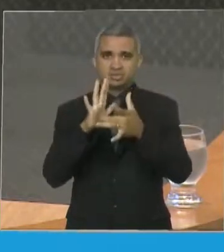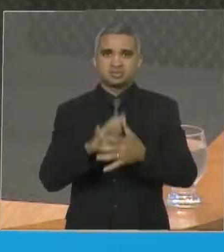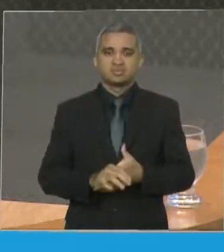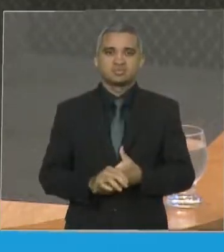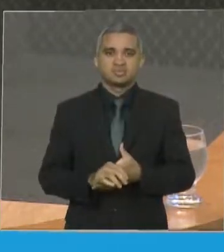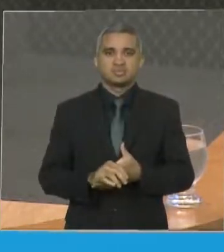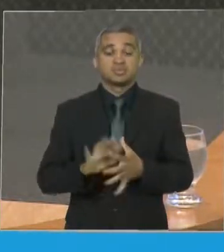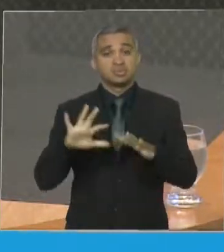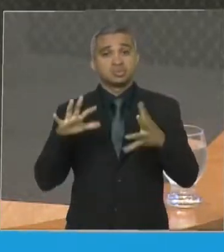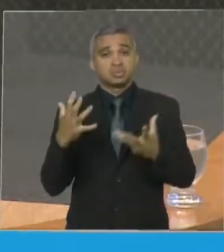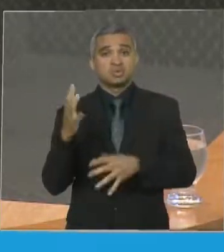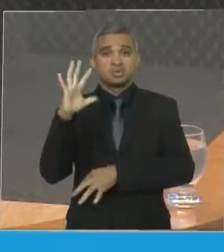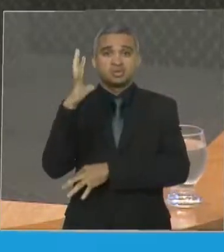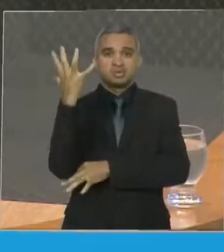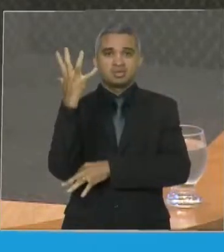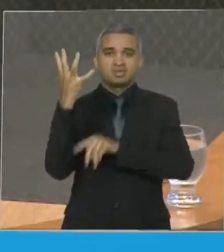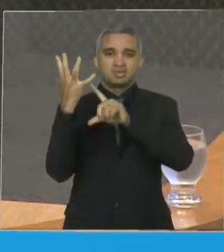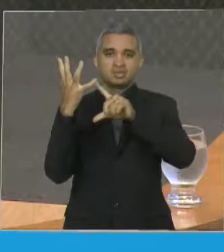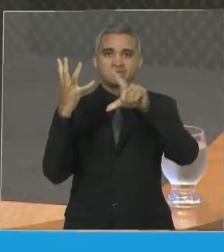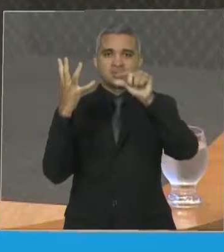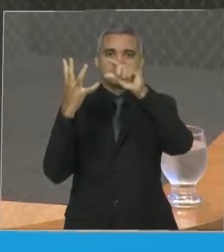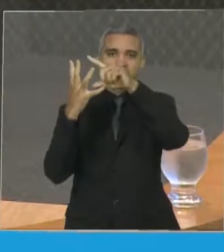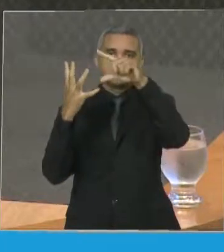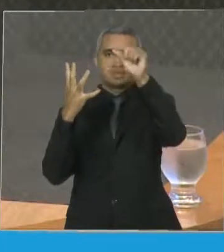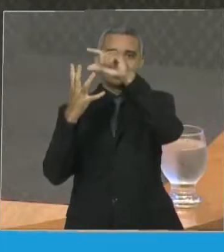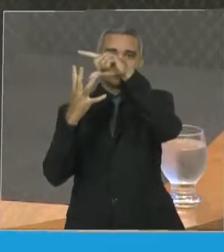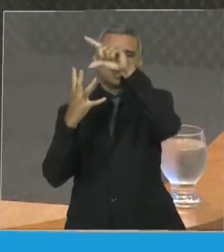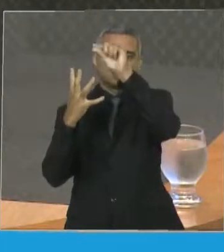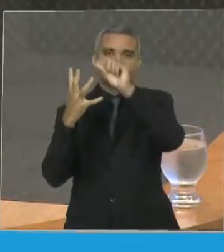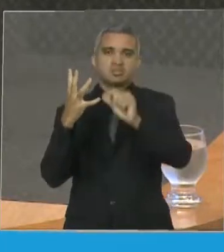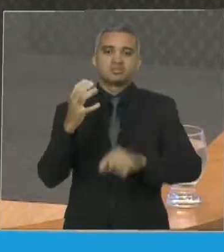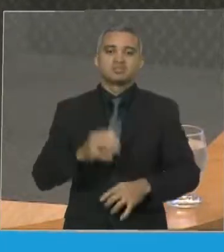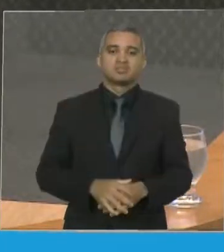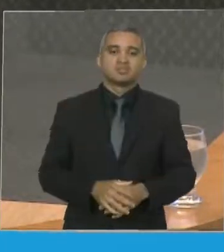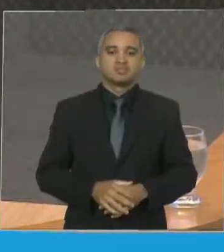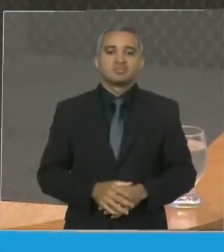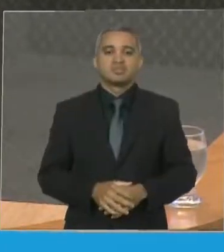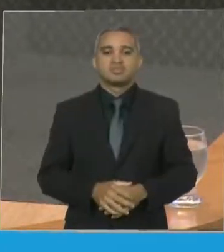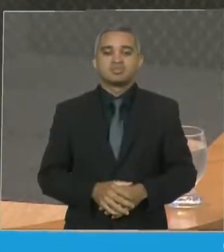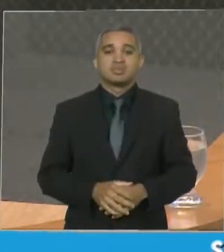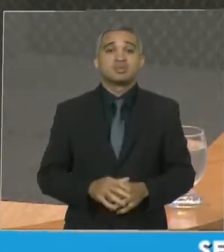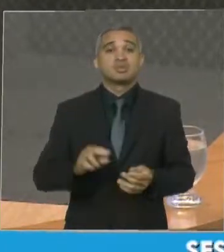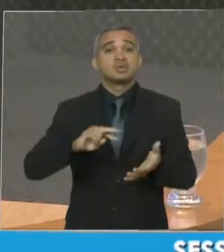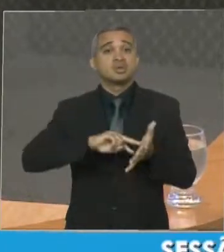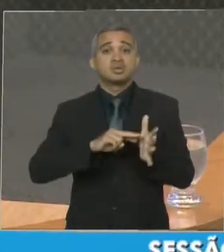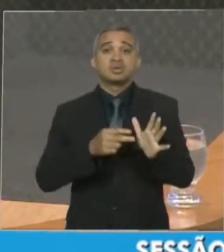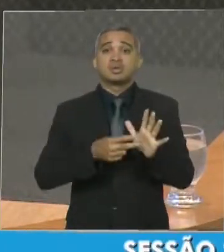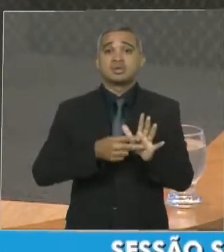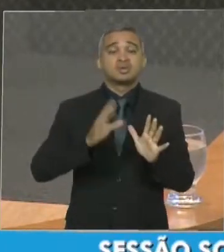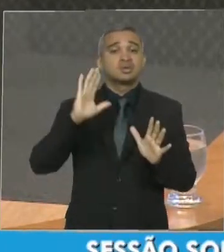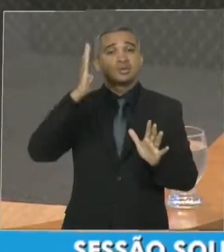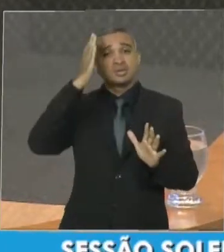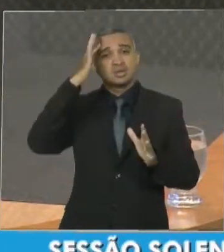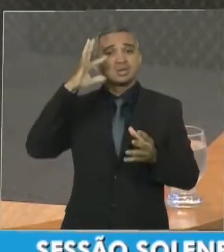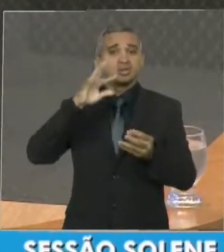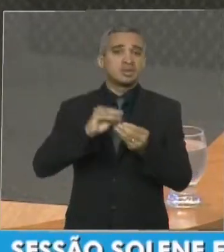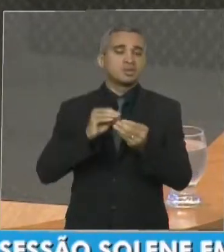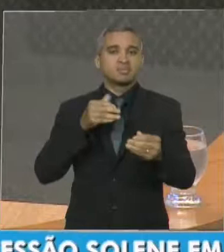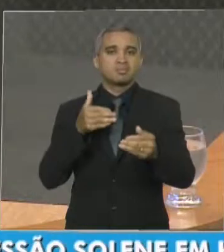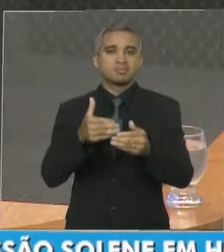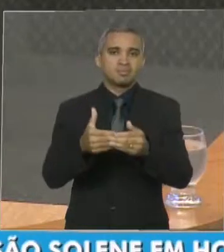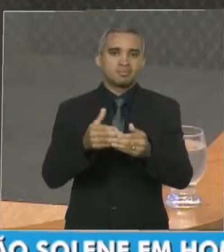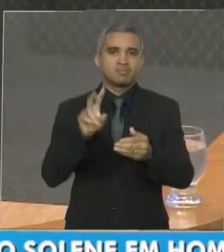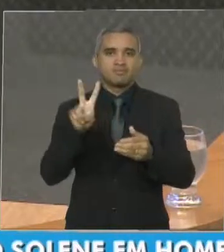se renovam e as folhas brotam. Sabeis que está próximo o verão. Assim também